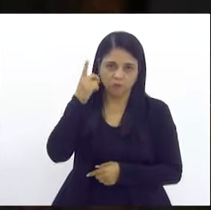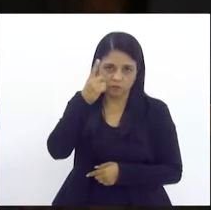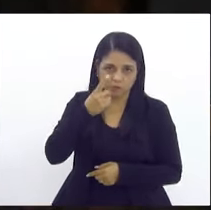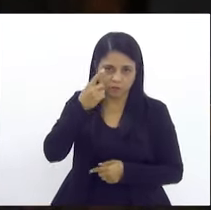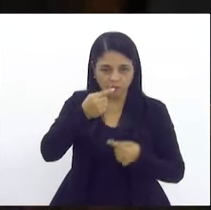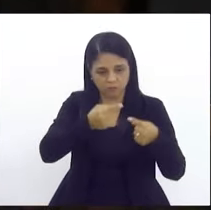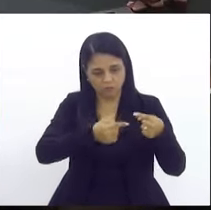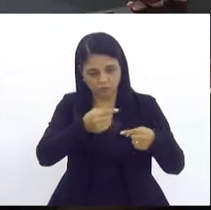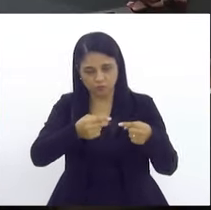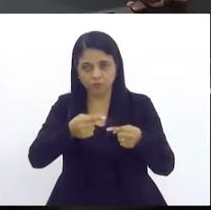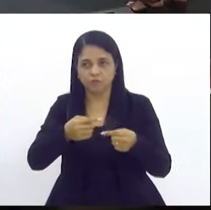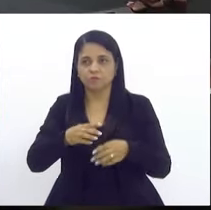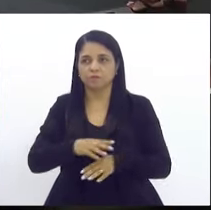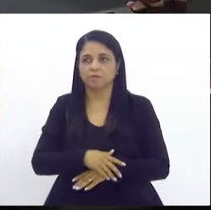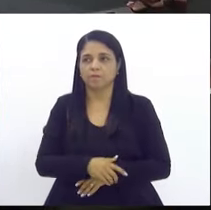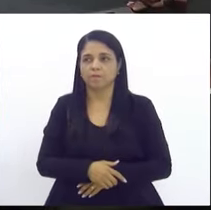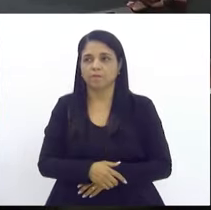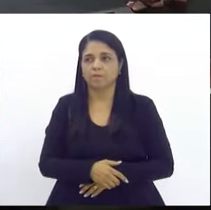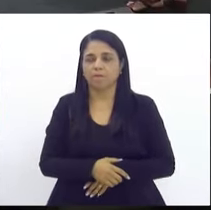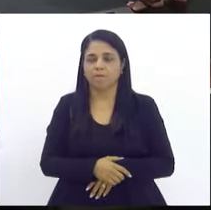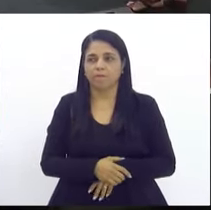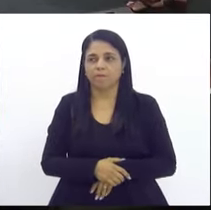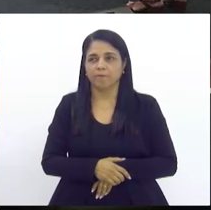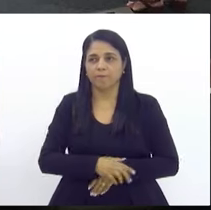para discutir.